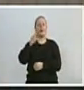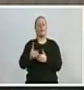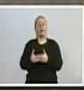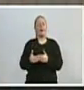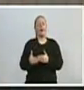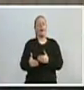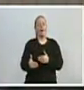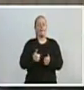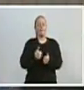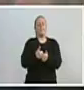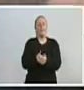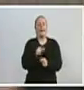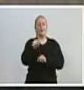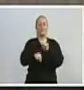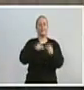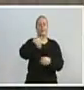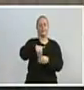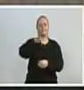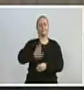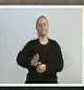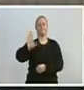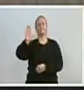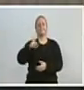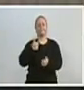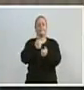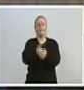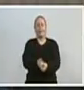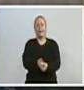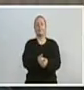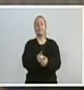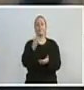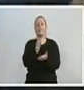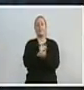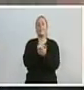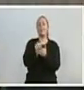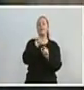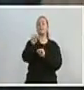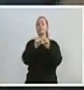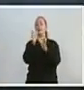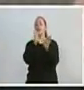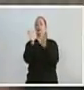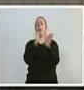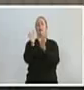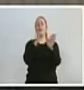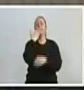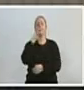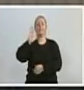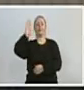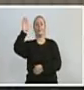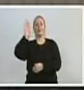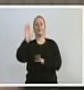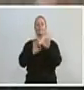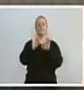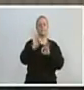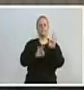de forma mais incisiva a ser relembrado, né, começam aí a percorrer esses locais, prometendo regularização, como foi prometido, gestão